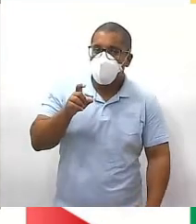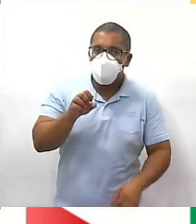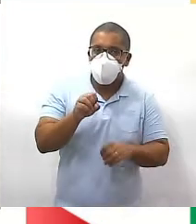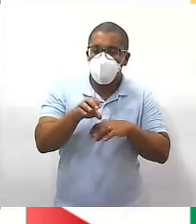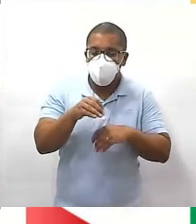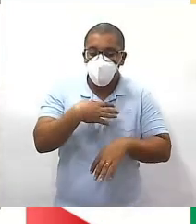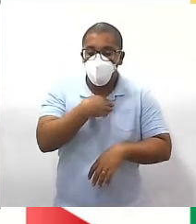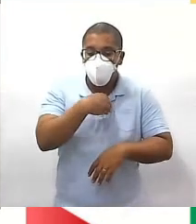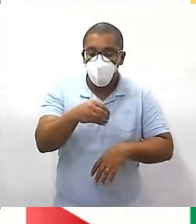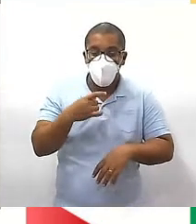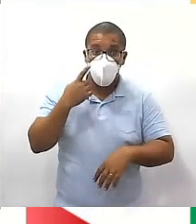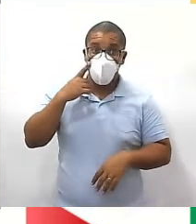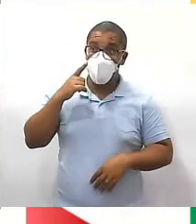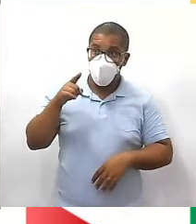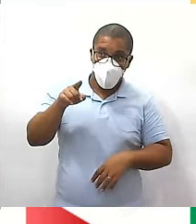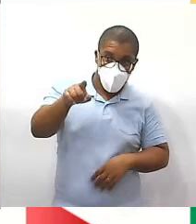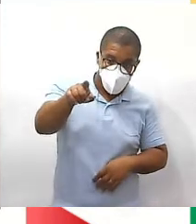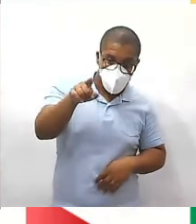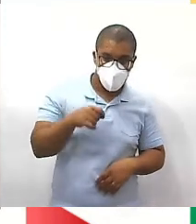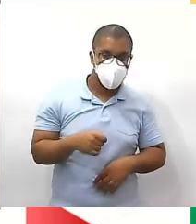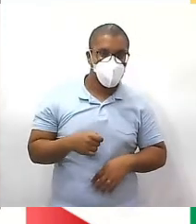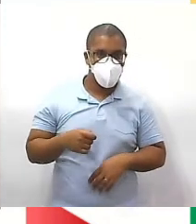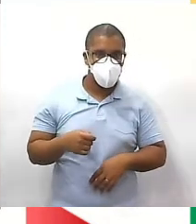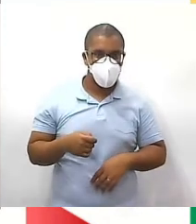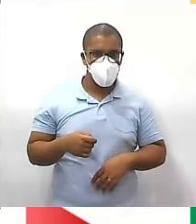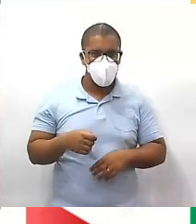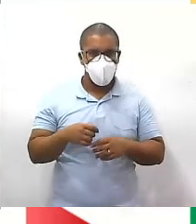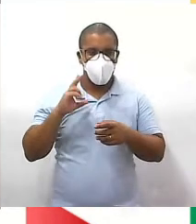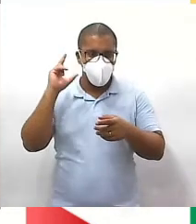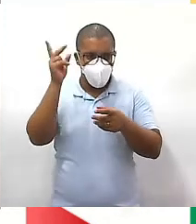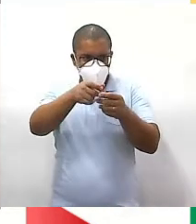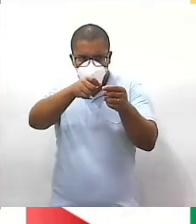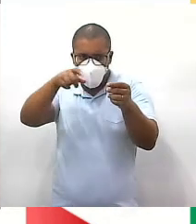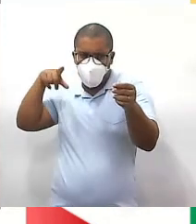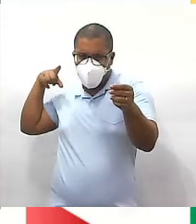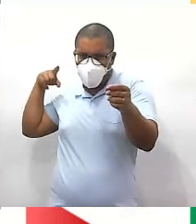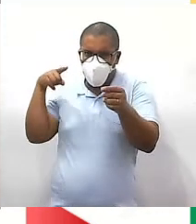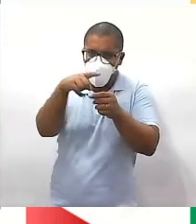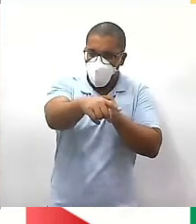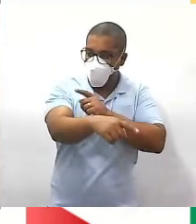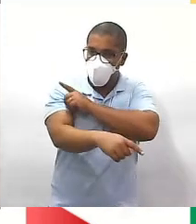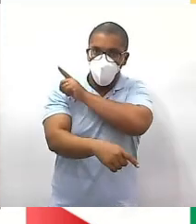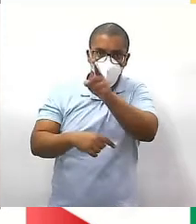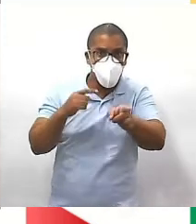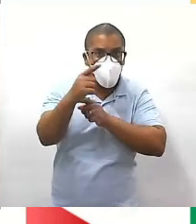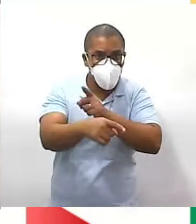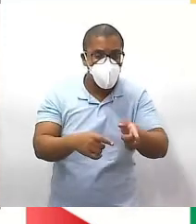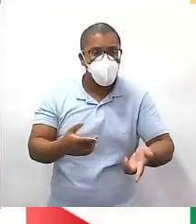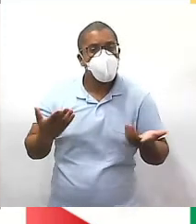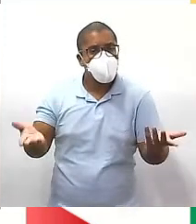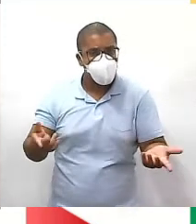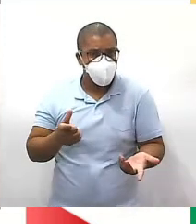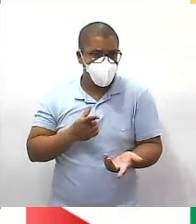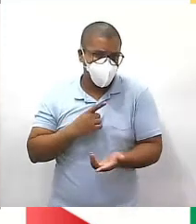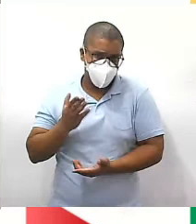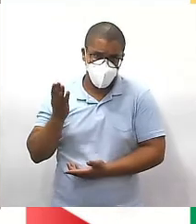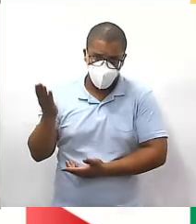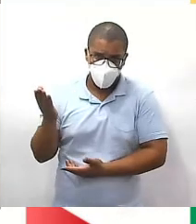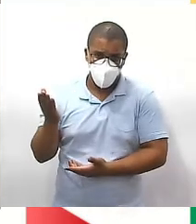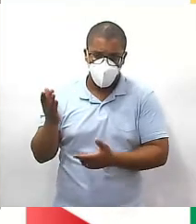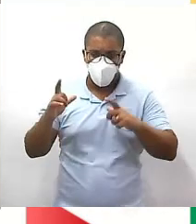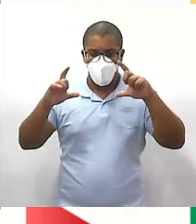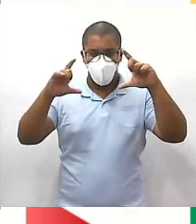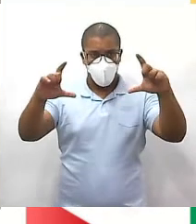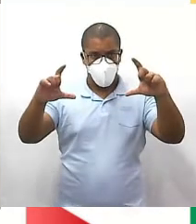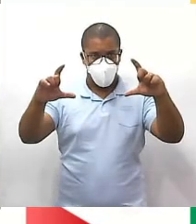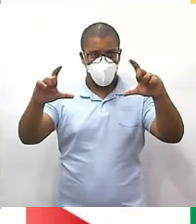filho a atirar com arco e flecha, né? Usando aí o alvo. Os alvos, o alvo tem vários outros círculos dentro.